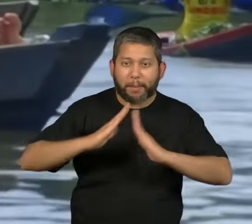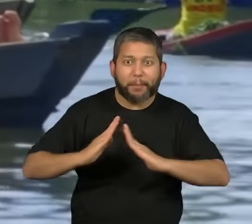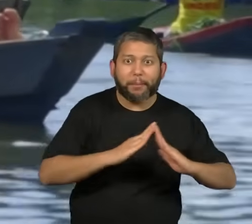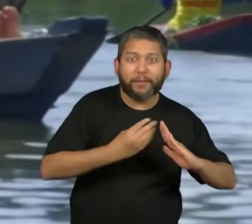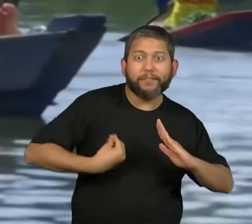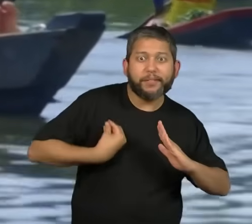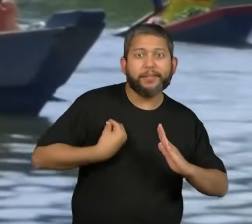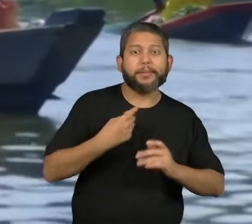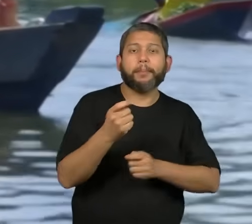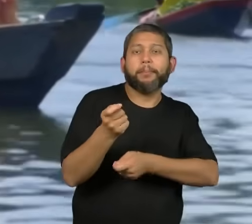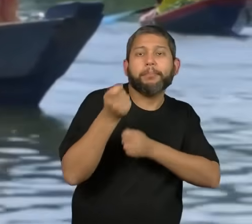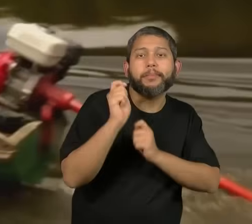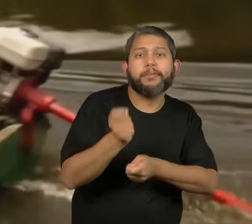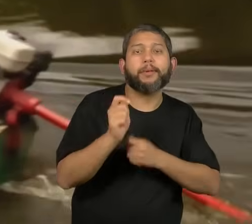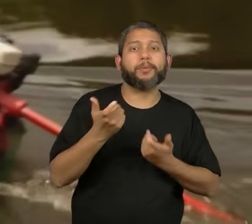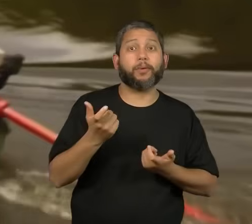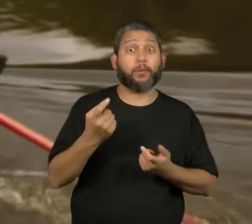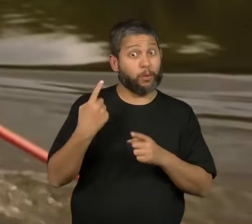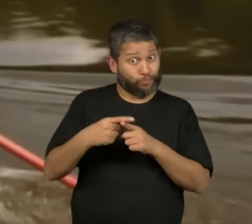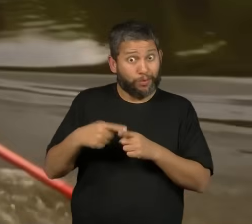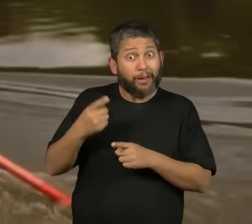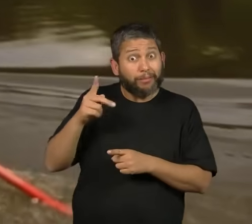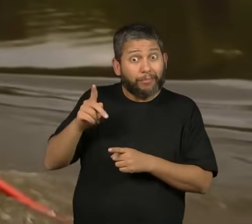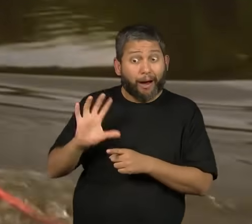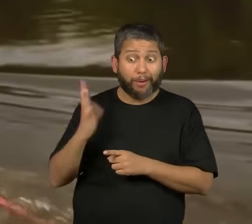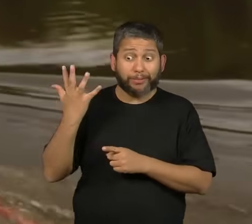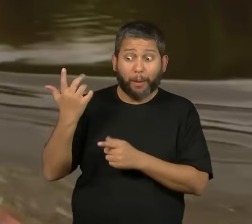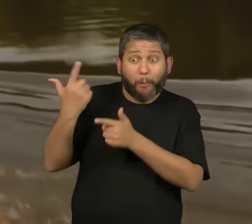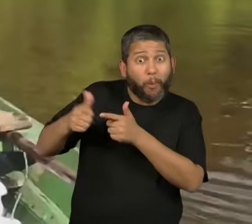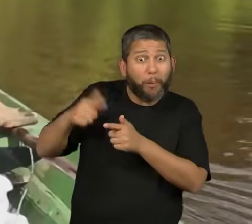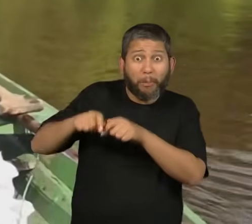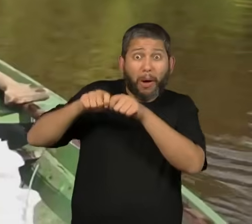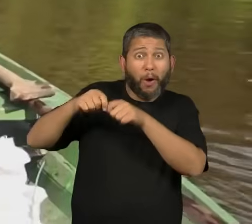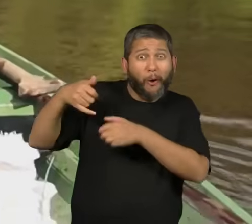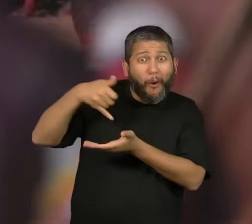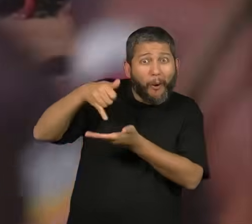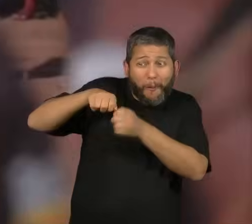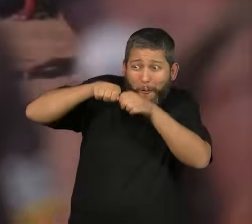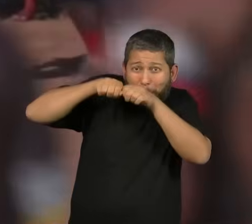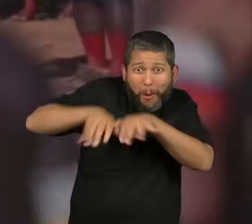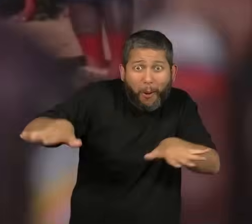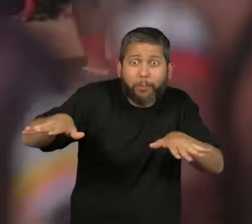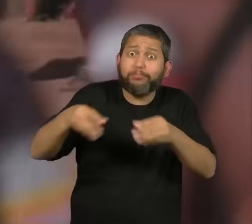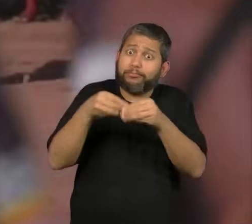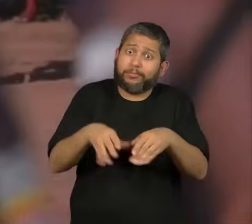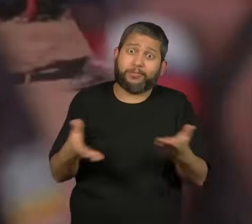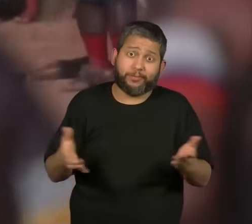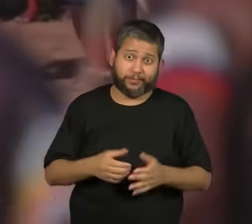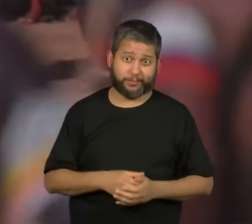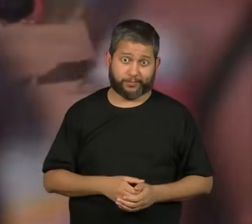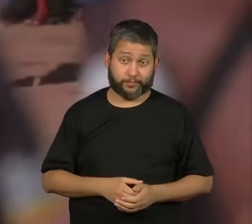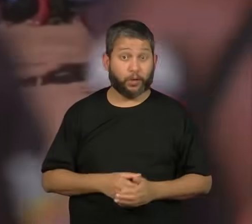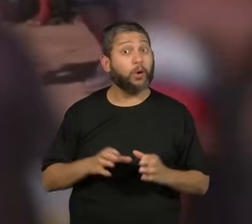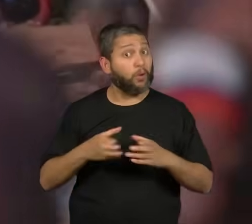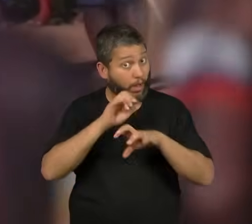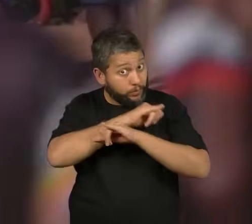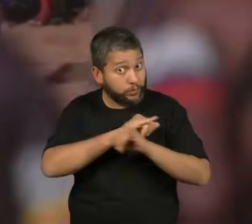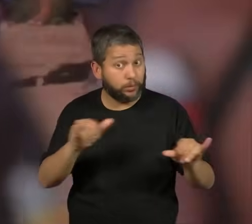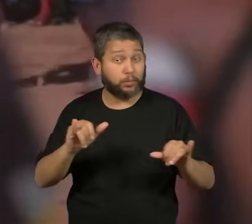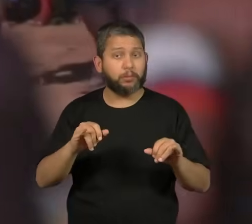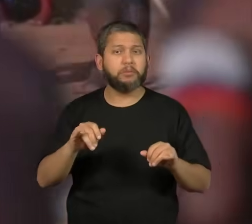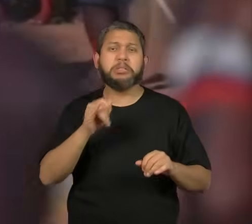pescadores artesanais que podem ser afetados em caso de vazamento. O órgão ressalta que não se trata